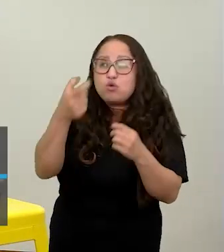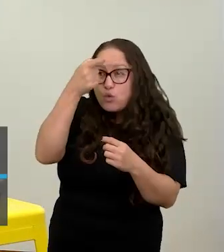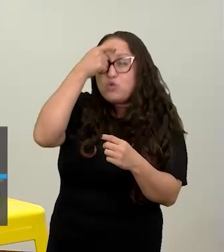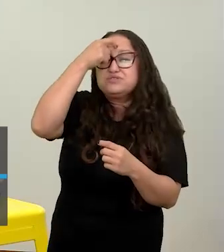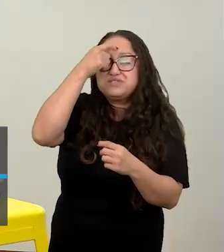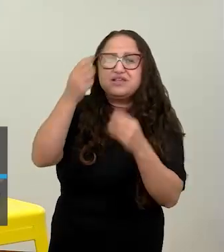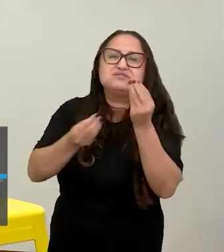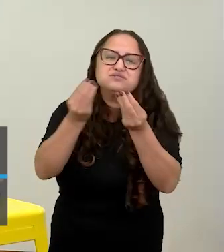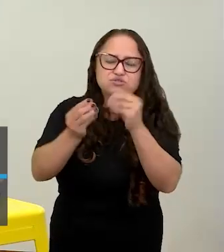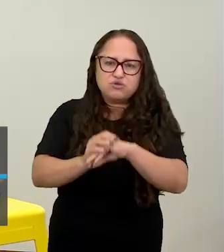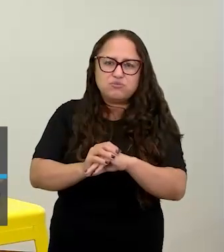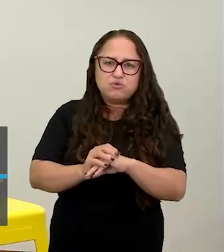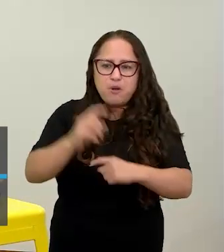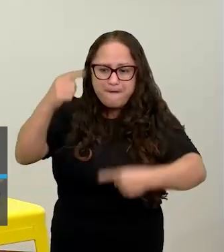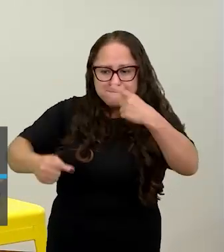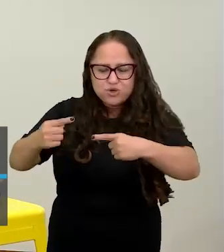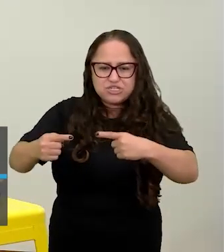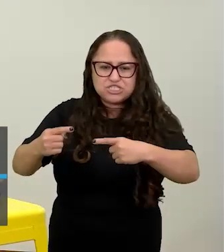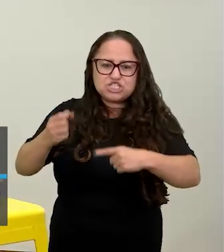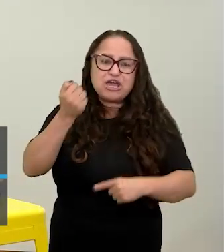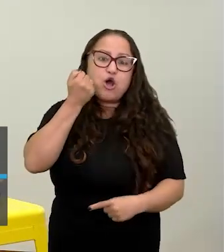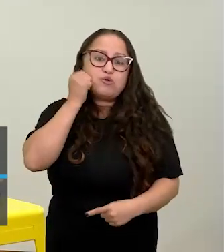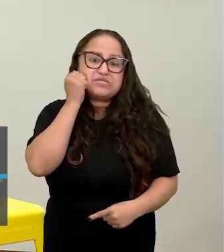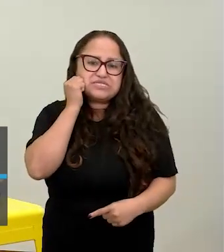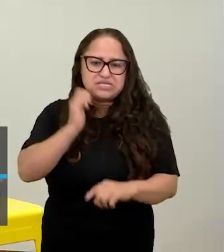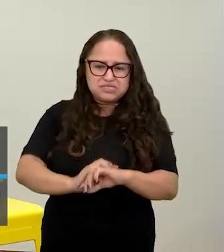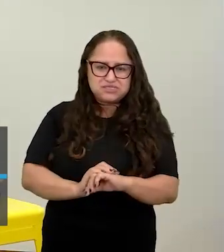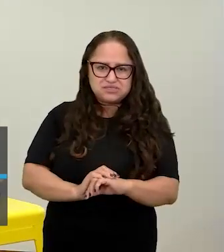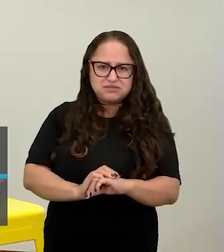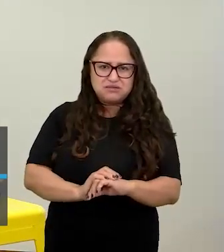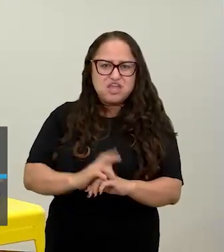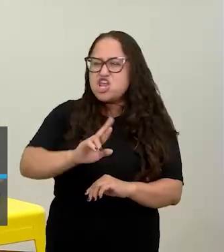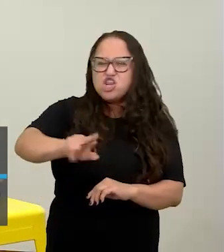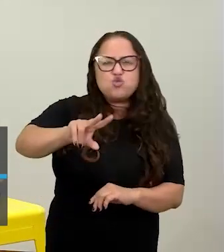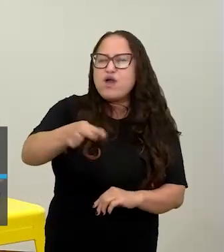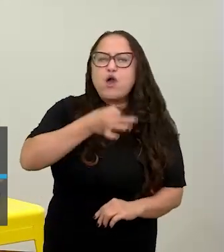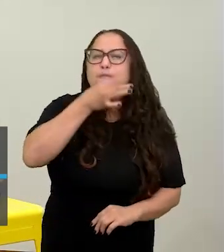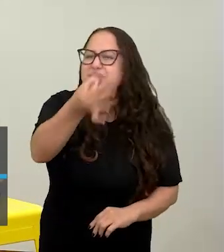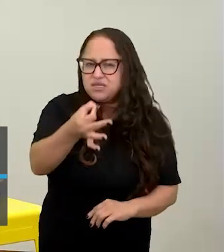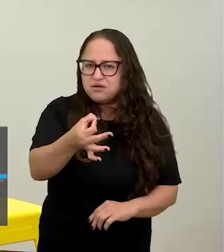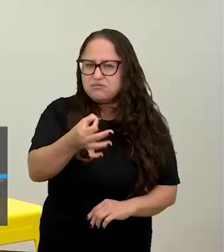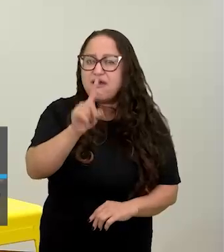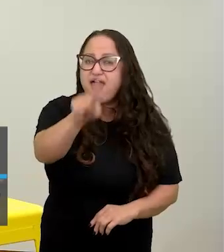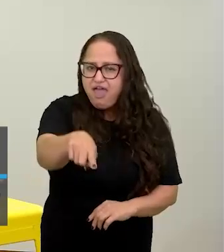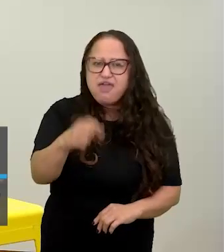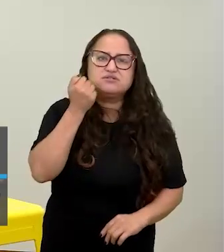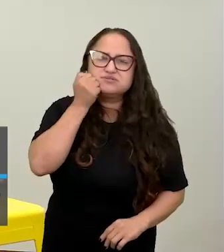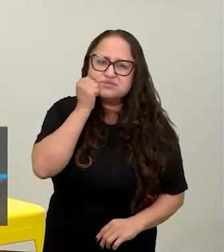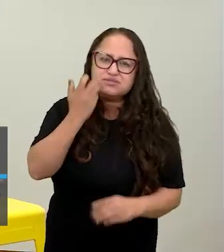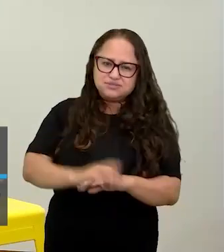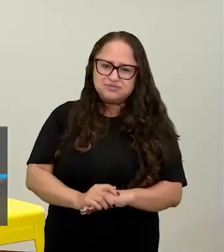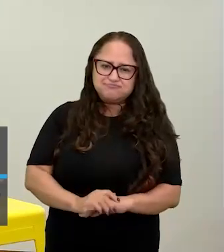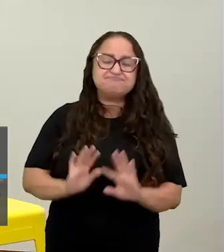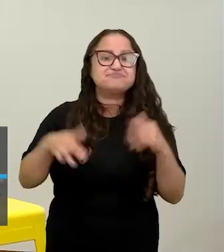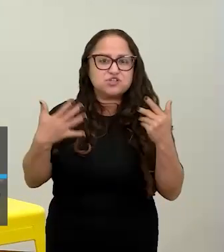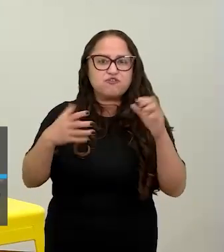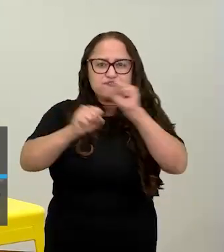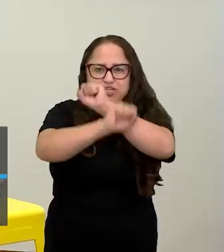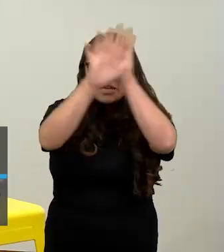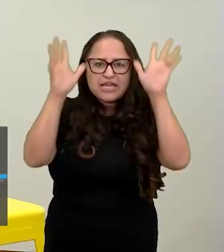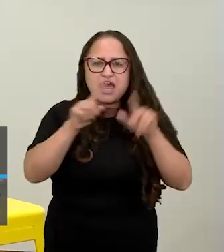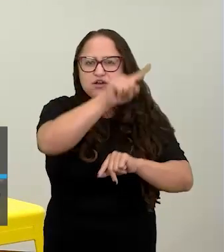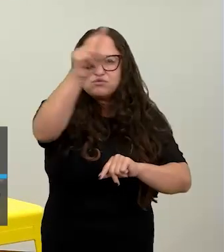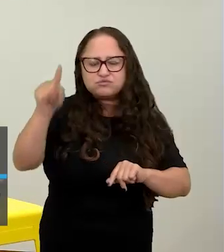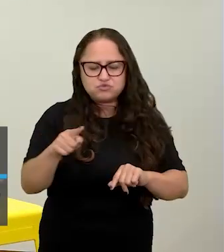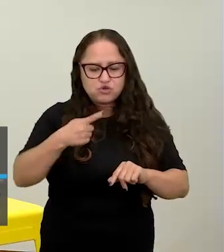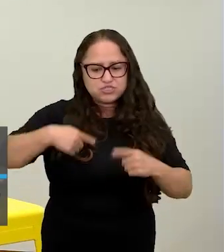uma ciência, ela não é não é uma questão de opinião, é uma ciência, tá? Então, que fique muito claro que quando